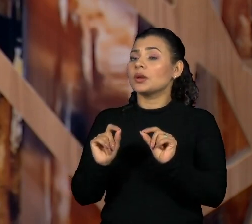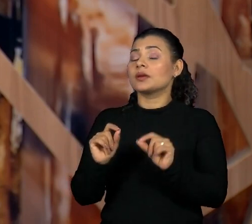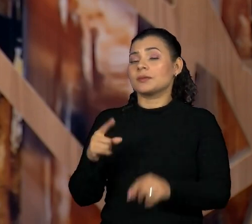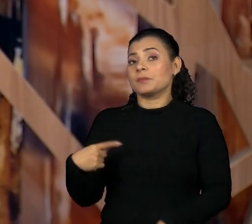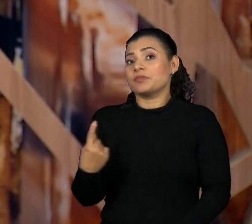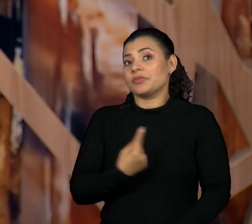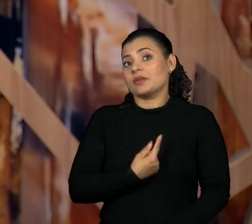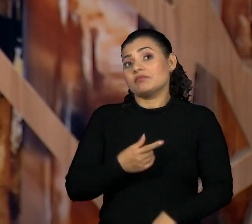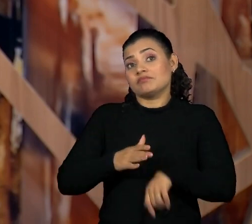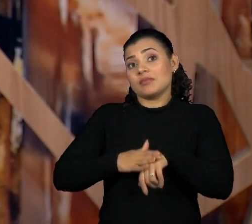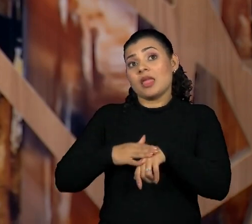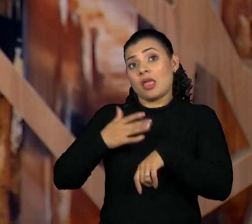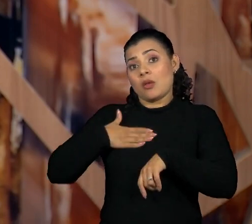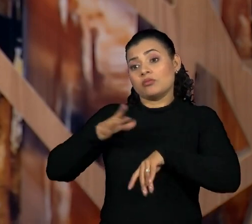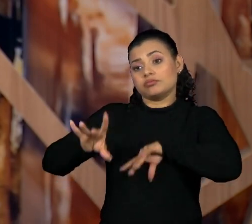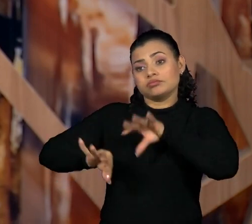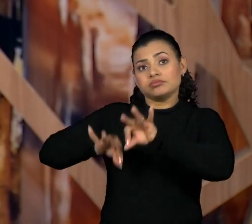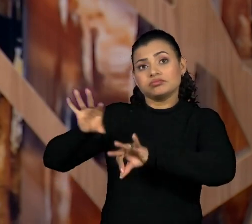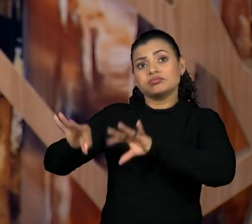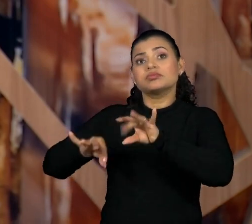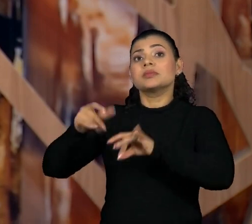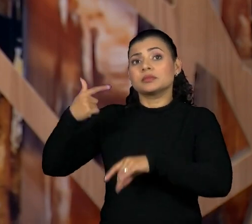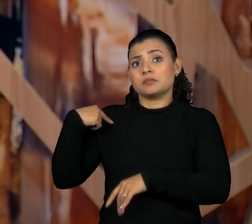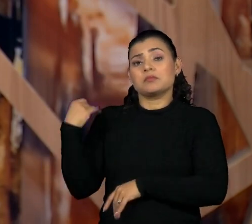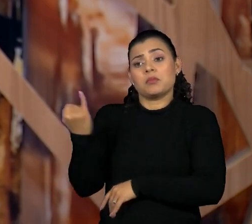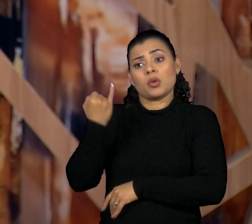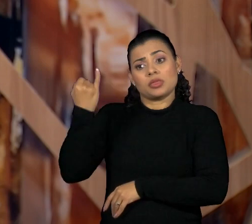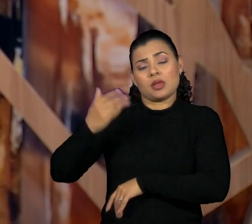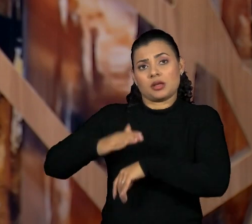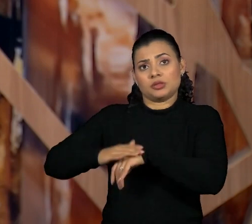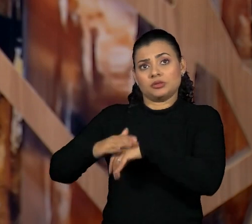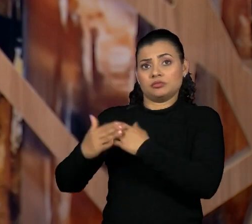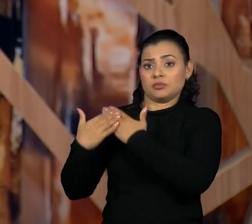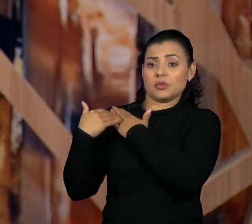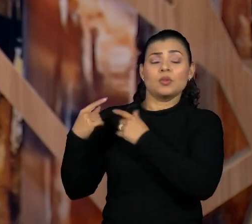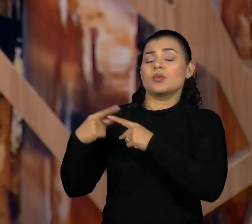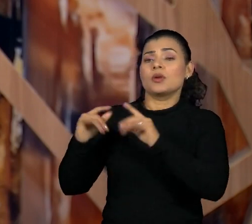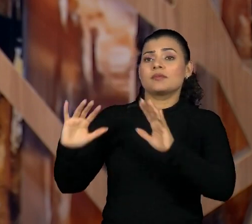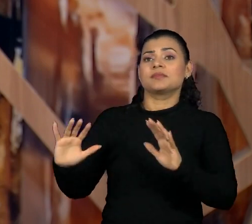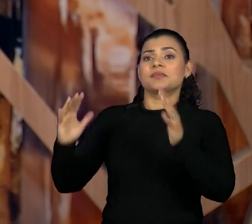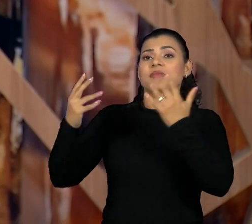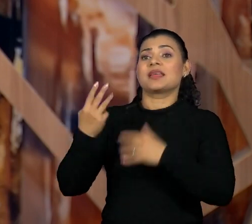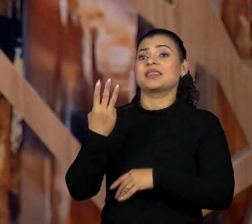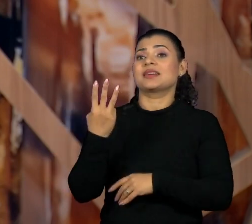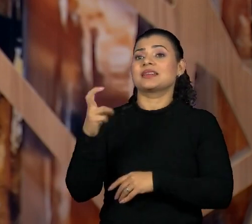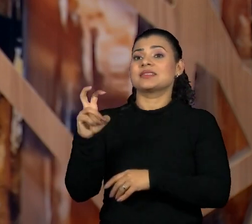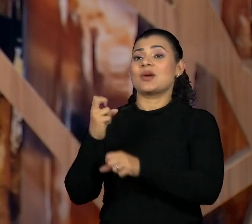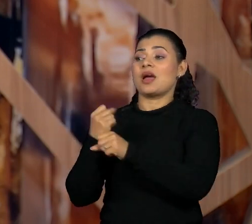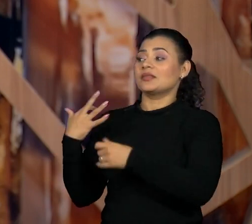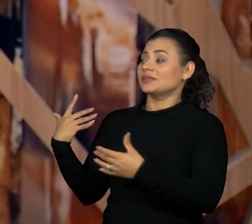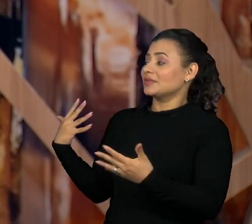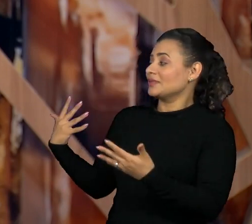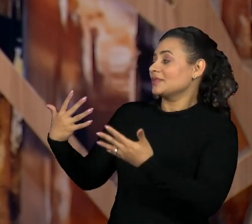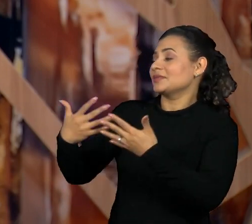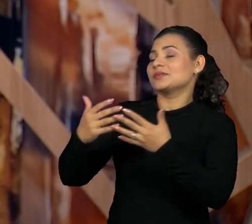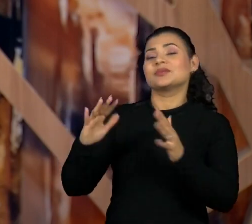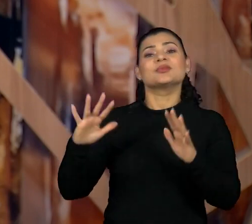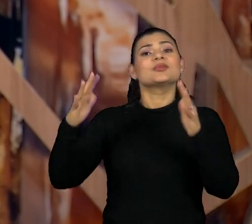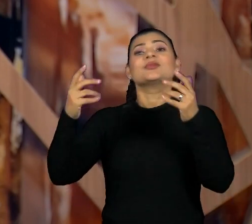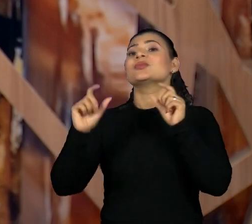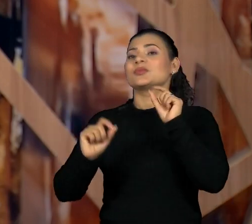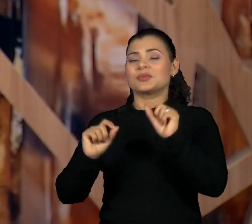eu estou fazendo uma curadoria que eu reputo como importante, porque ela celebra os 35 anos da exposição A